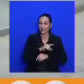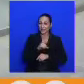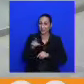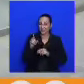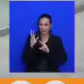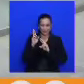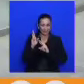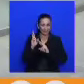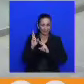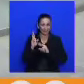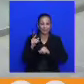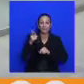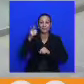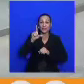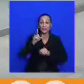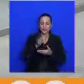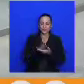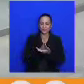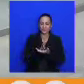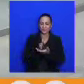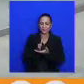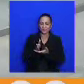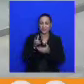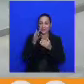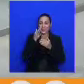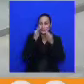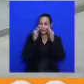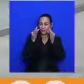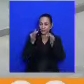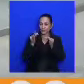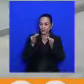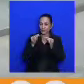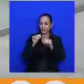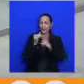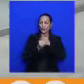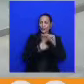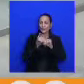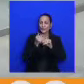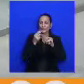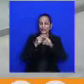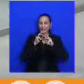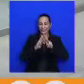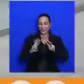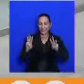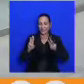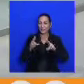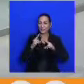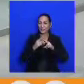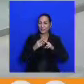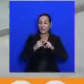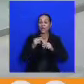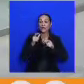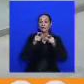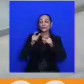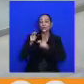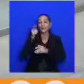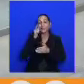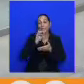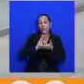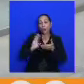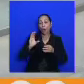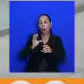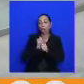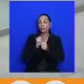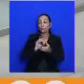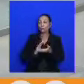era o que você esperava. Após a apuração, fique atento à página da Caixa na internet. Você poderá saber de onde são as apostas vencedoras ou se o